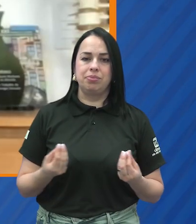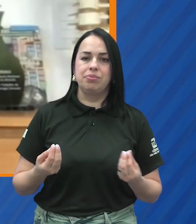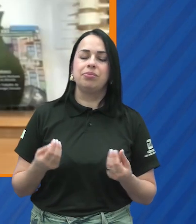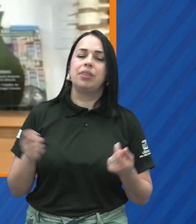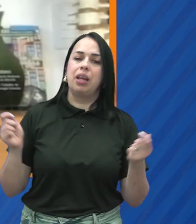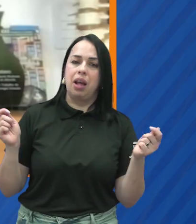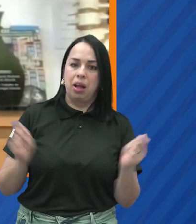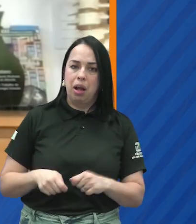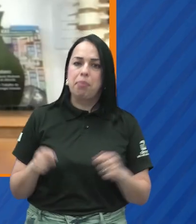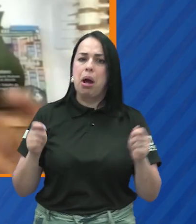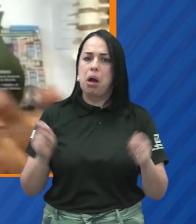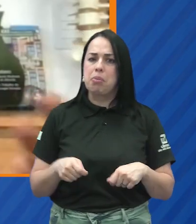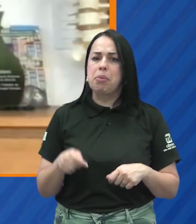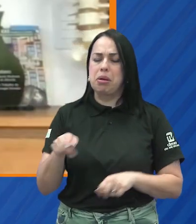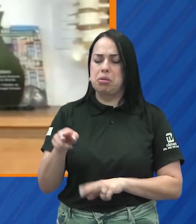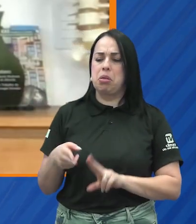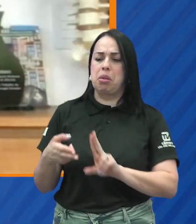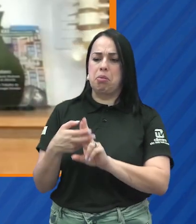mais